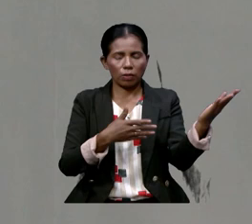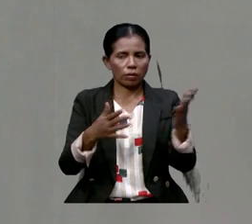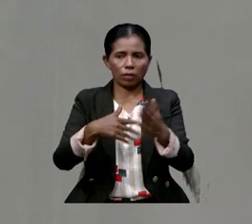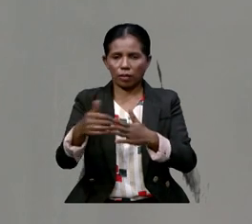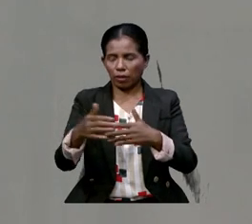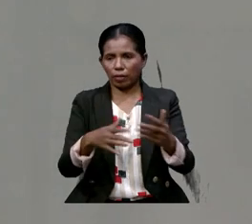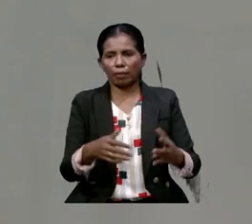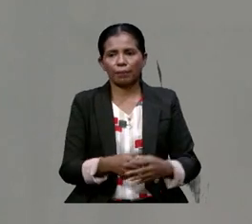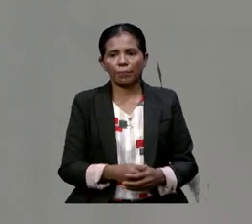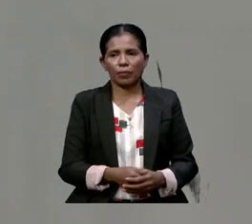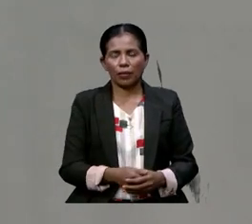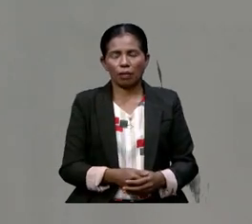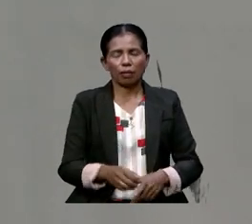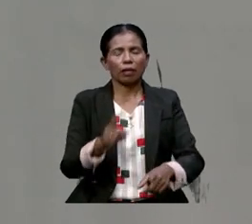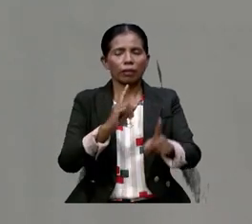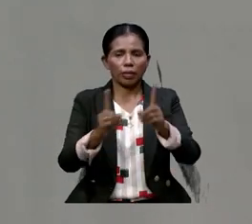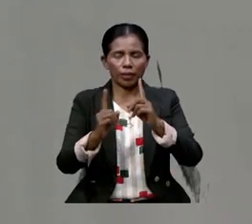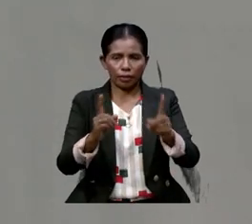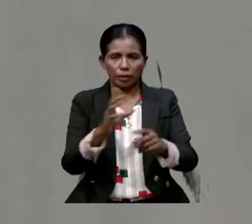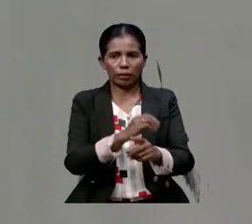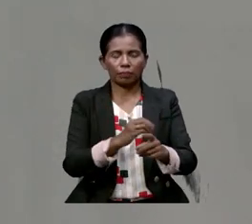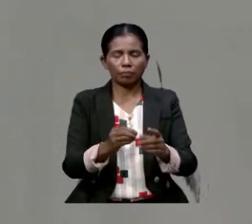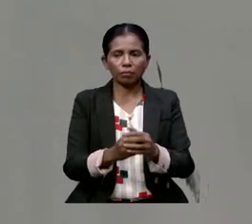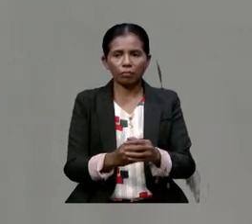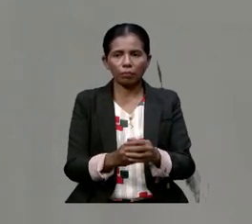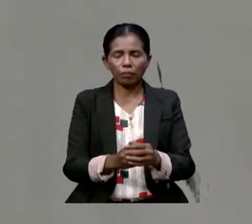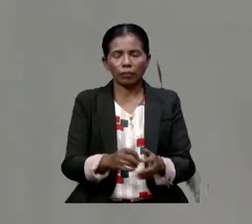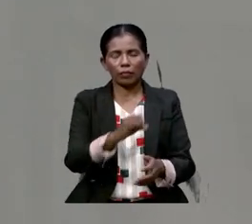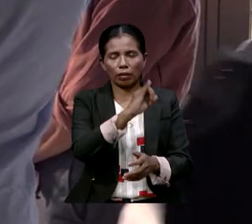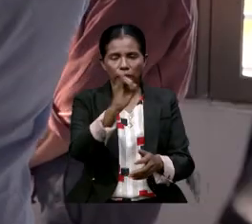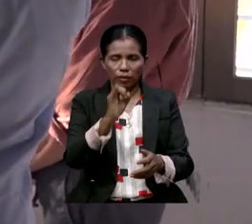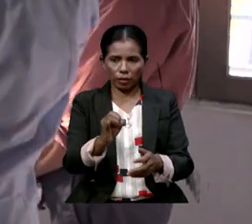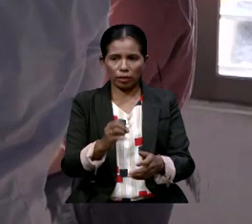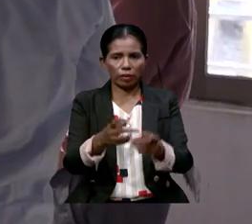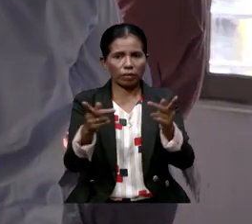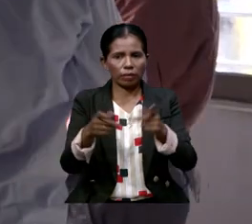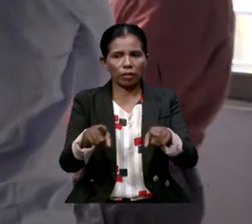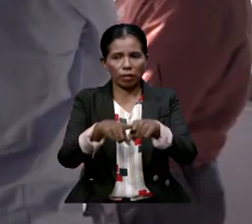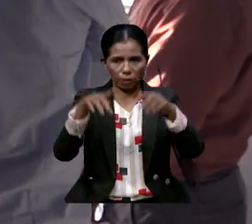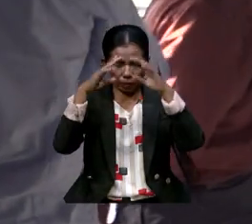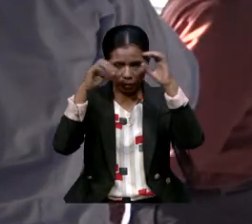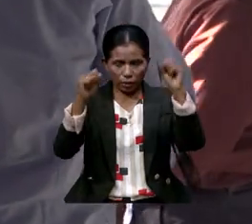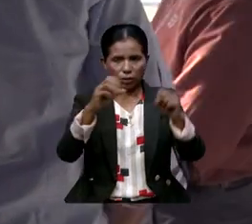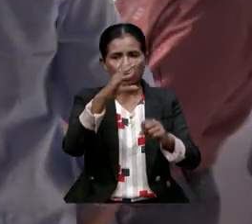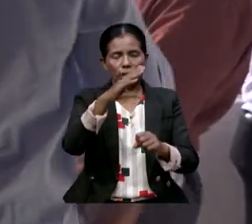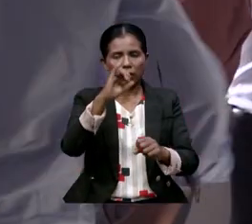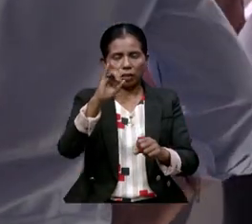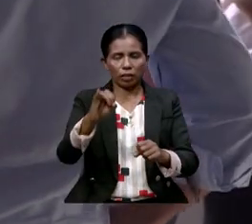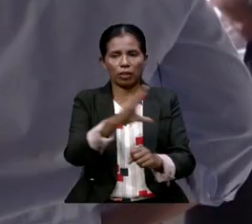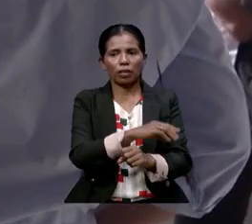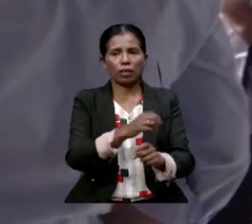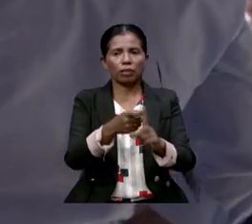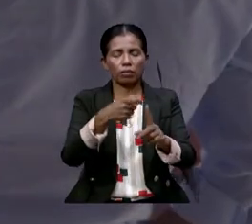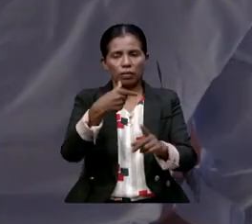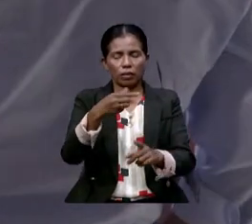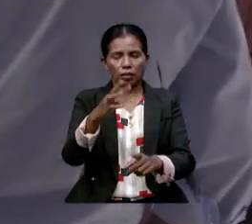Mais crítico, mais investigativo. E a Fatinga Nessan, presidente do Conselho de Imprensa, aprecia a iniciativa do